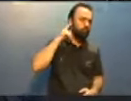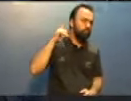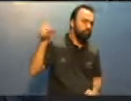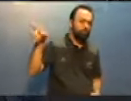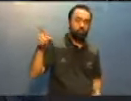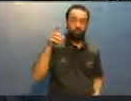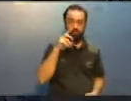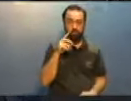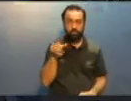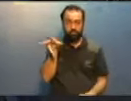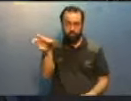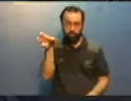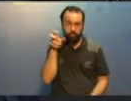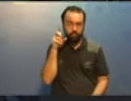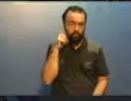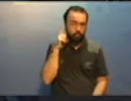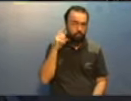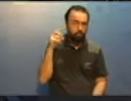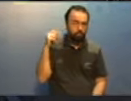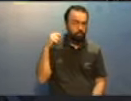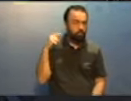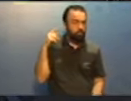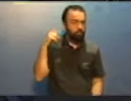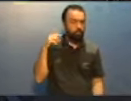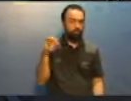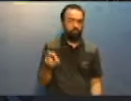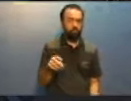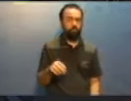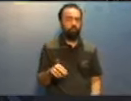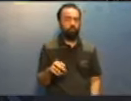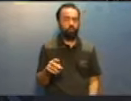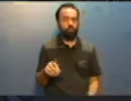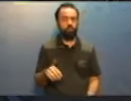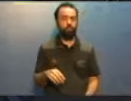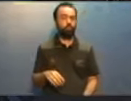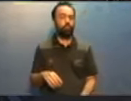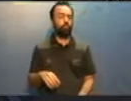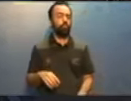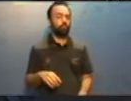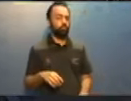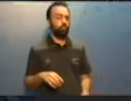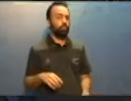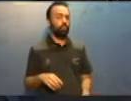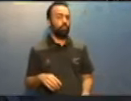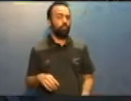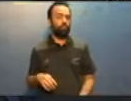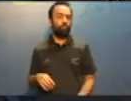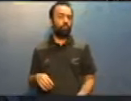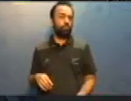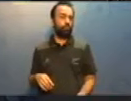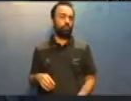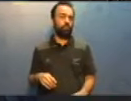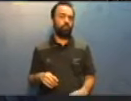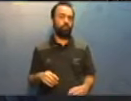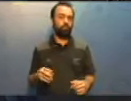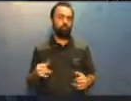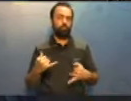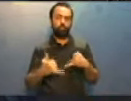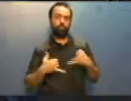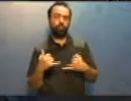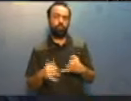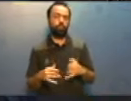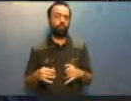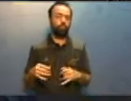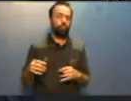está chamando, porque nós sabemos de quem é aquela voz, porque ela foi armazenada no nosso computador central, no nosso cérebro. Quando nós estamos num jogo